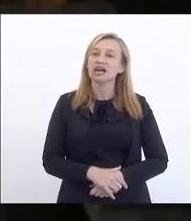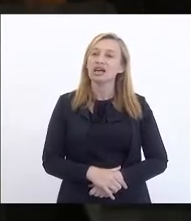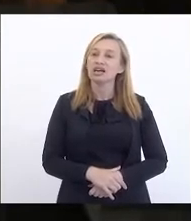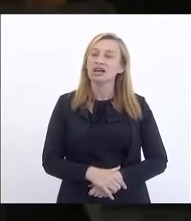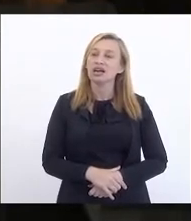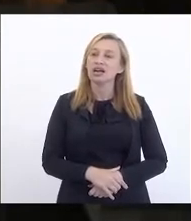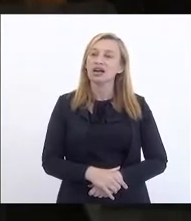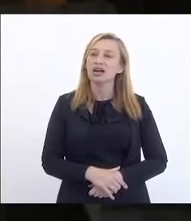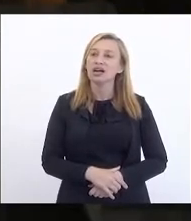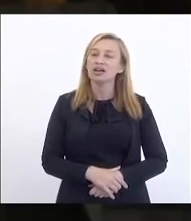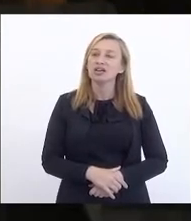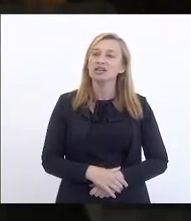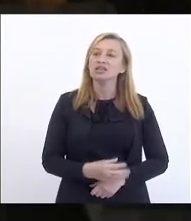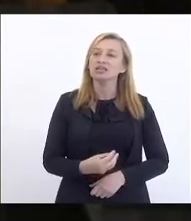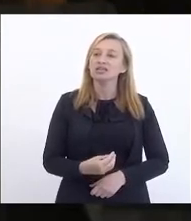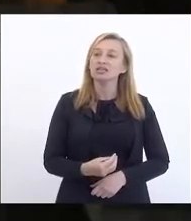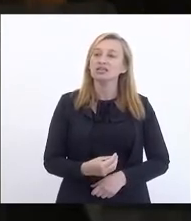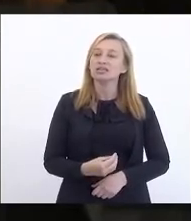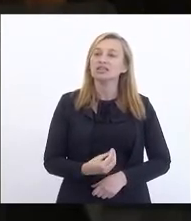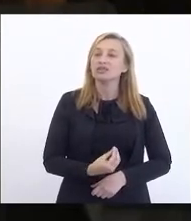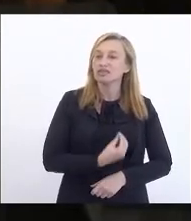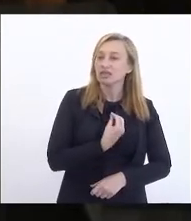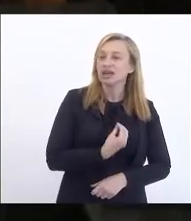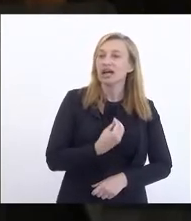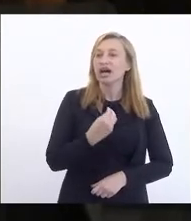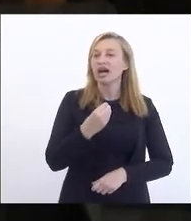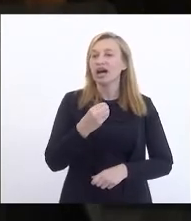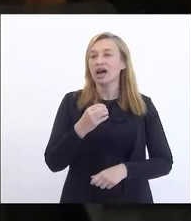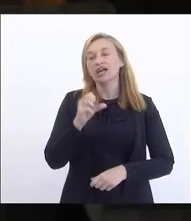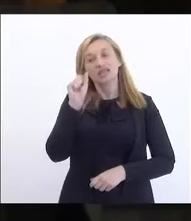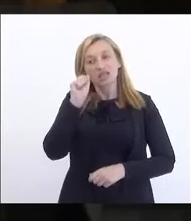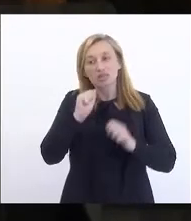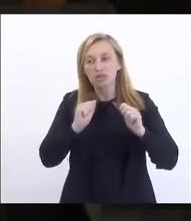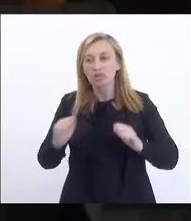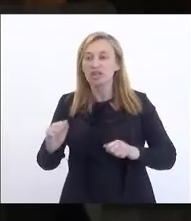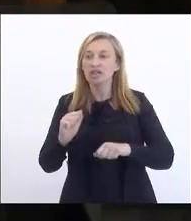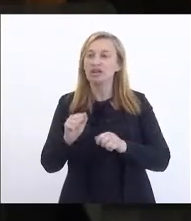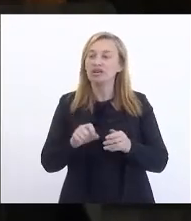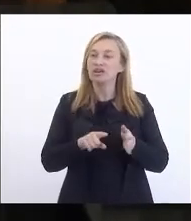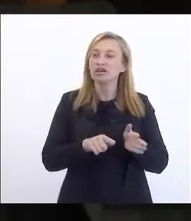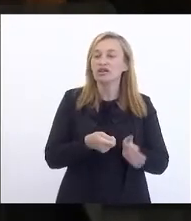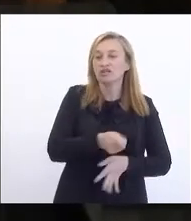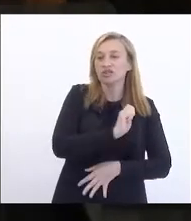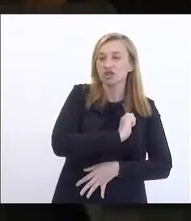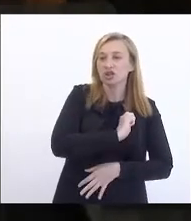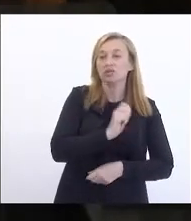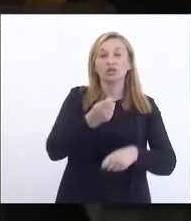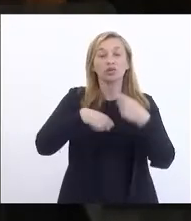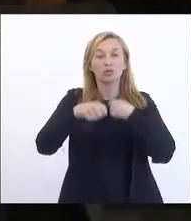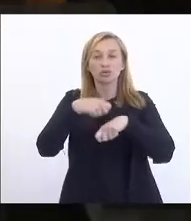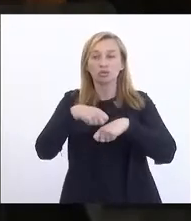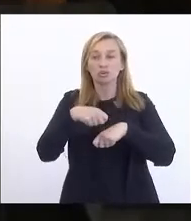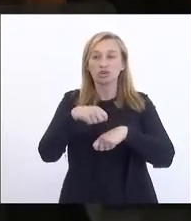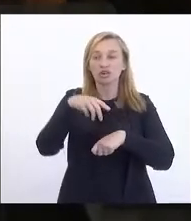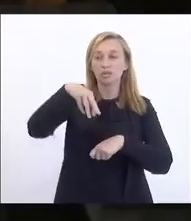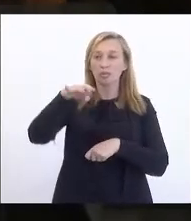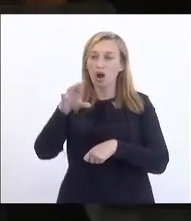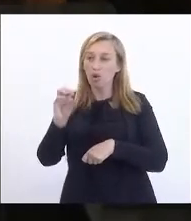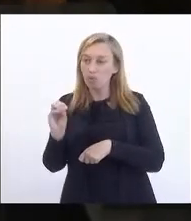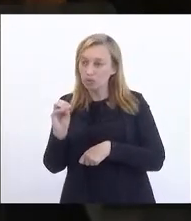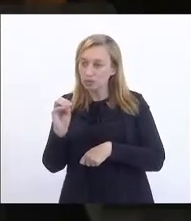da assessoria fiscal, presidida pelo economista Mauro Osório,